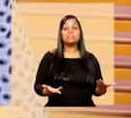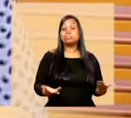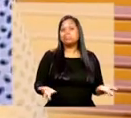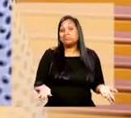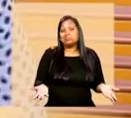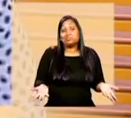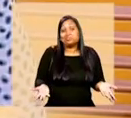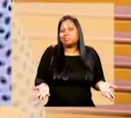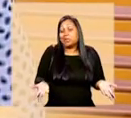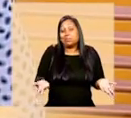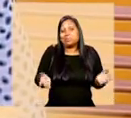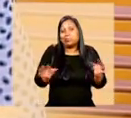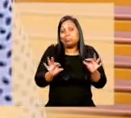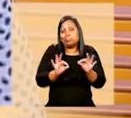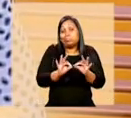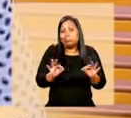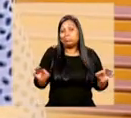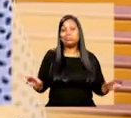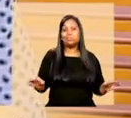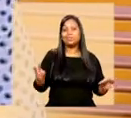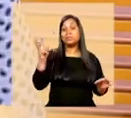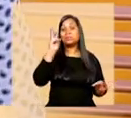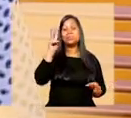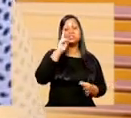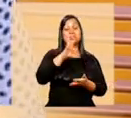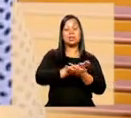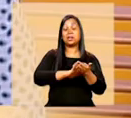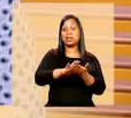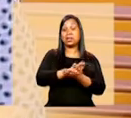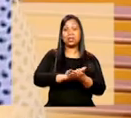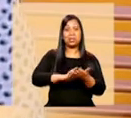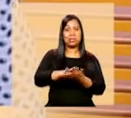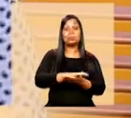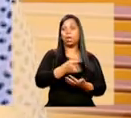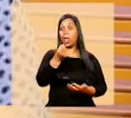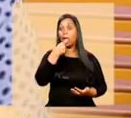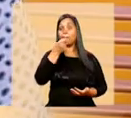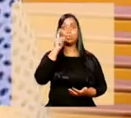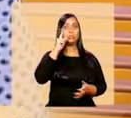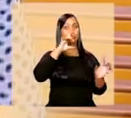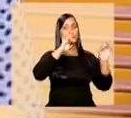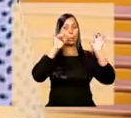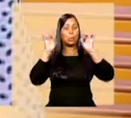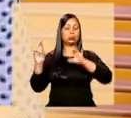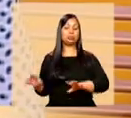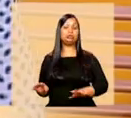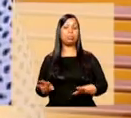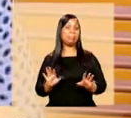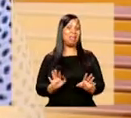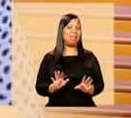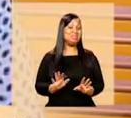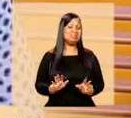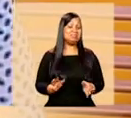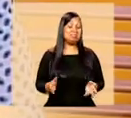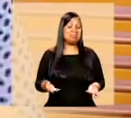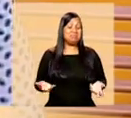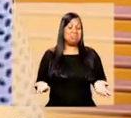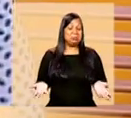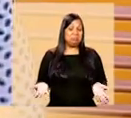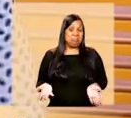é tão irrelevante que você nem lembra, né? Você lembra que você tem que tomar o remédio, mas